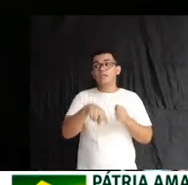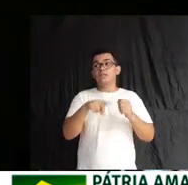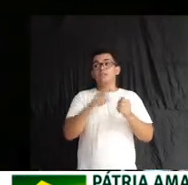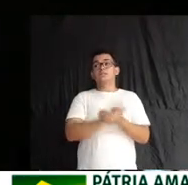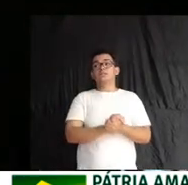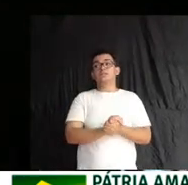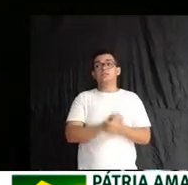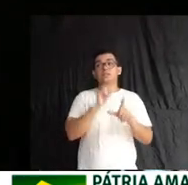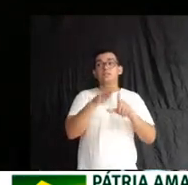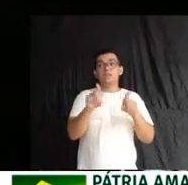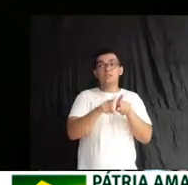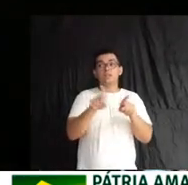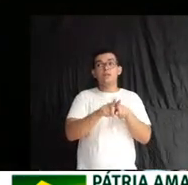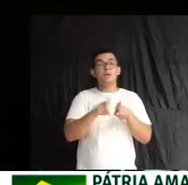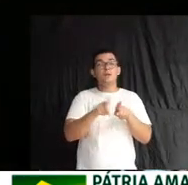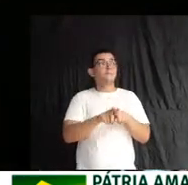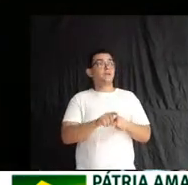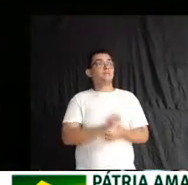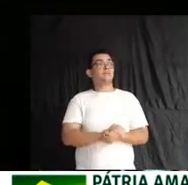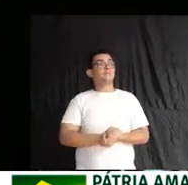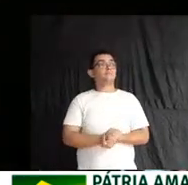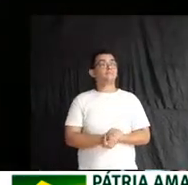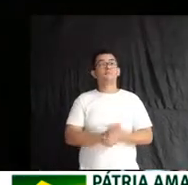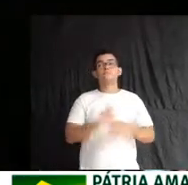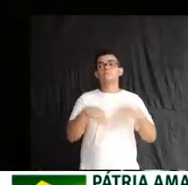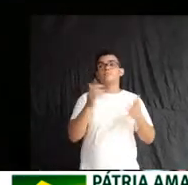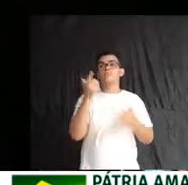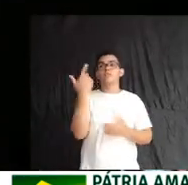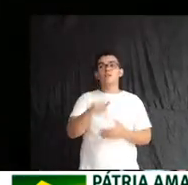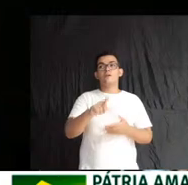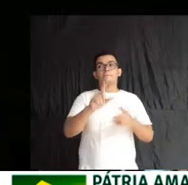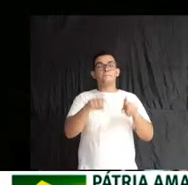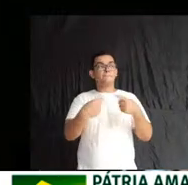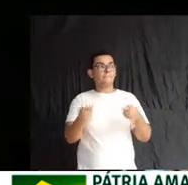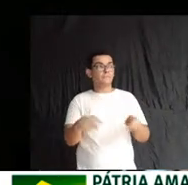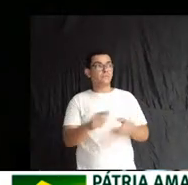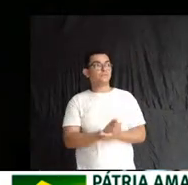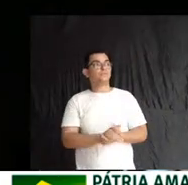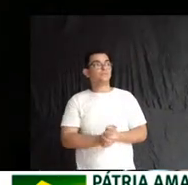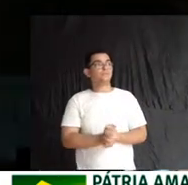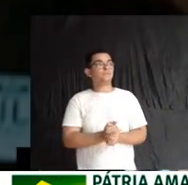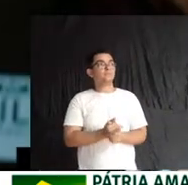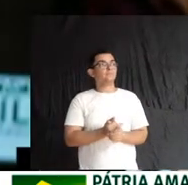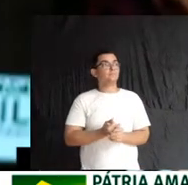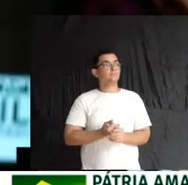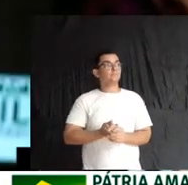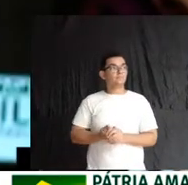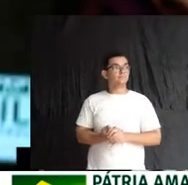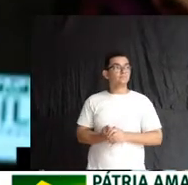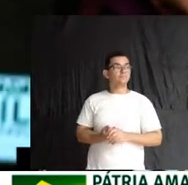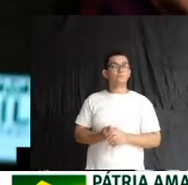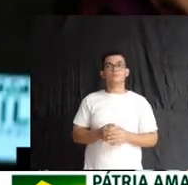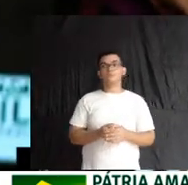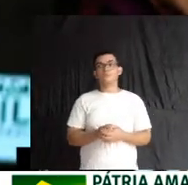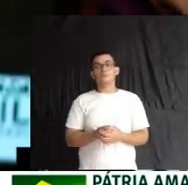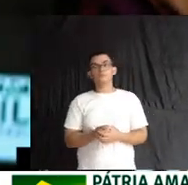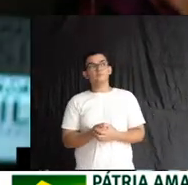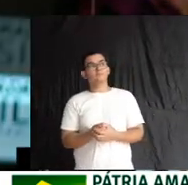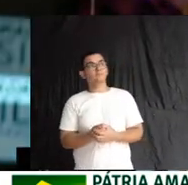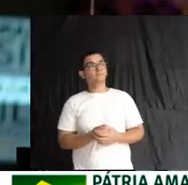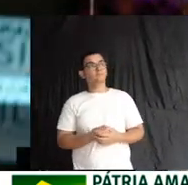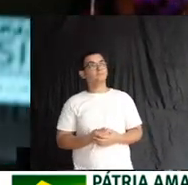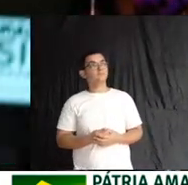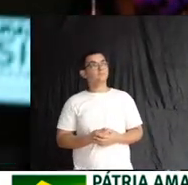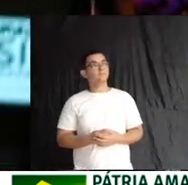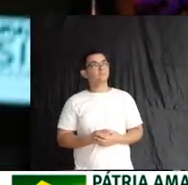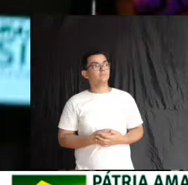fizeram aí esse projeto, né? Vamos lá para a Adriana, vamos de música. Vamos lá. Onde mais música, Adriana? Eu vou voltar com você daqui a pouquinho. A gente